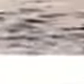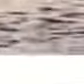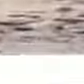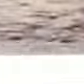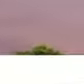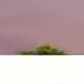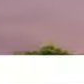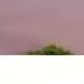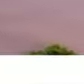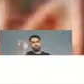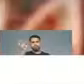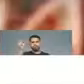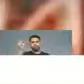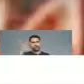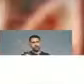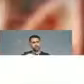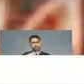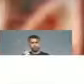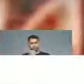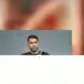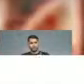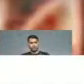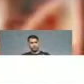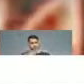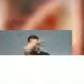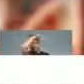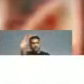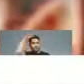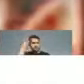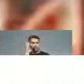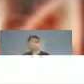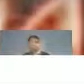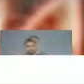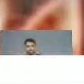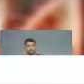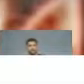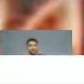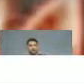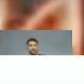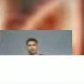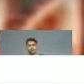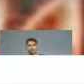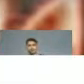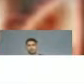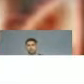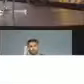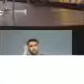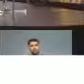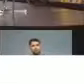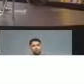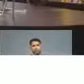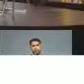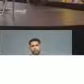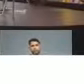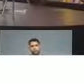mais ricos do planeta as diferentes Faces da Região São discutidas no Fórum Mundial Amazônia mais 21